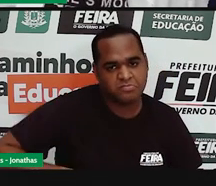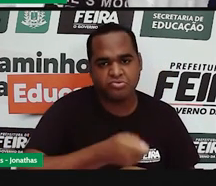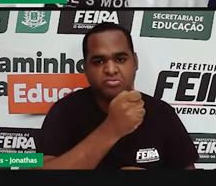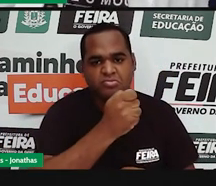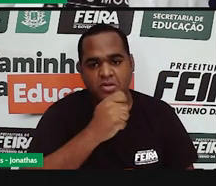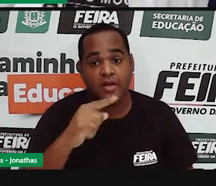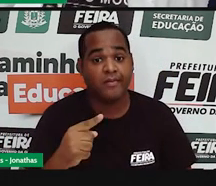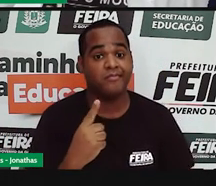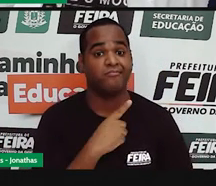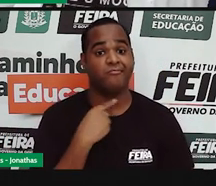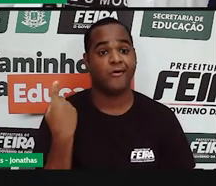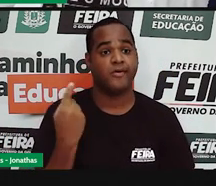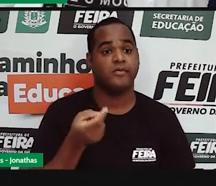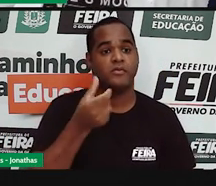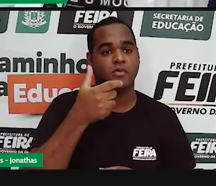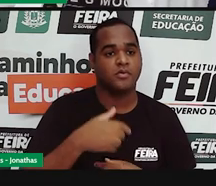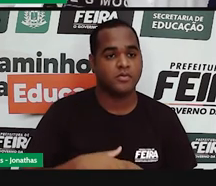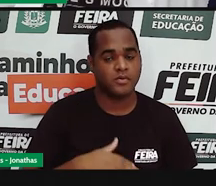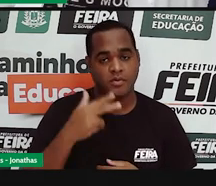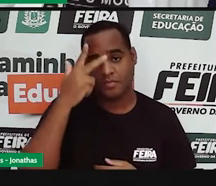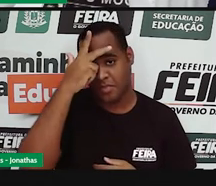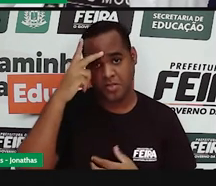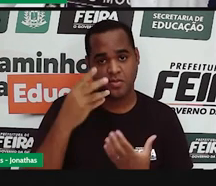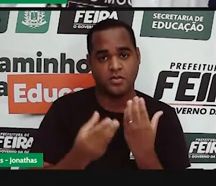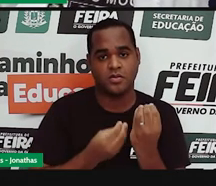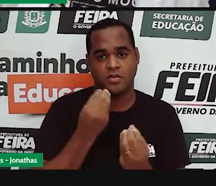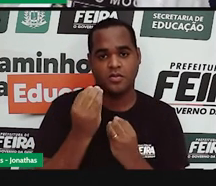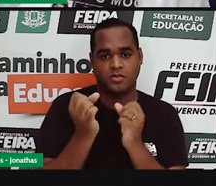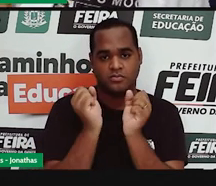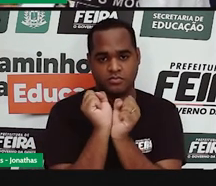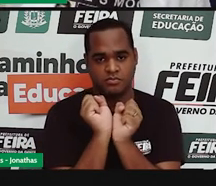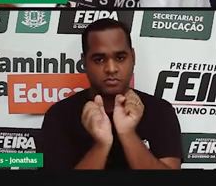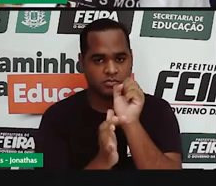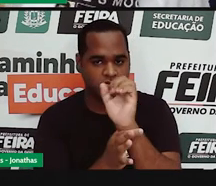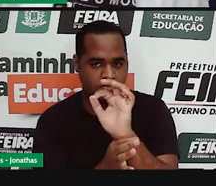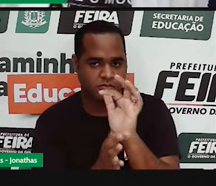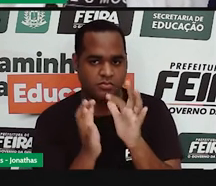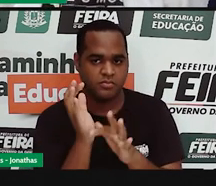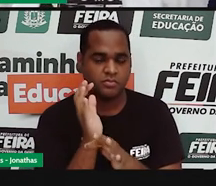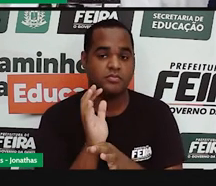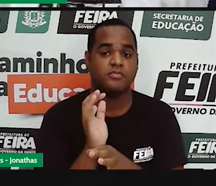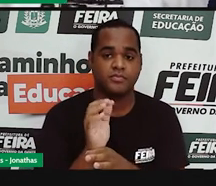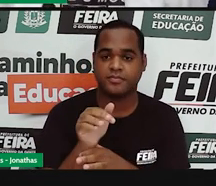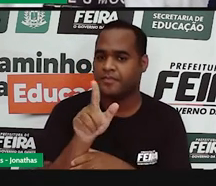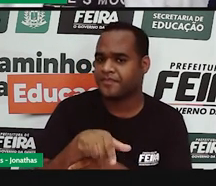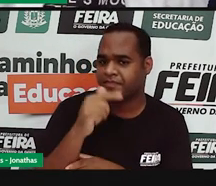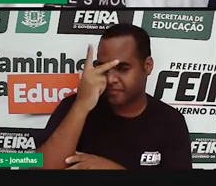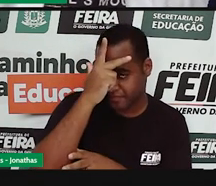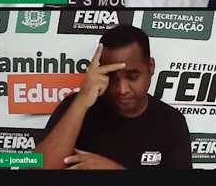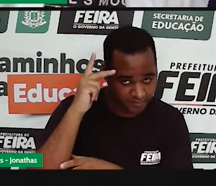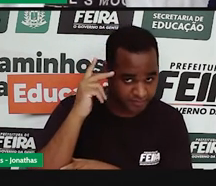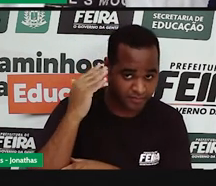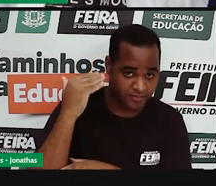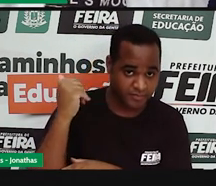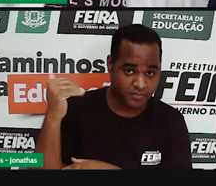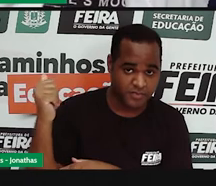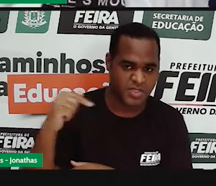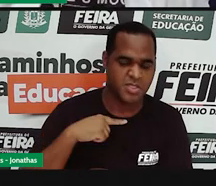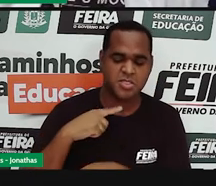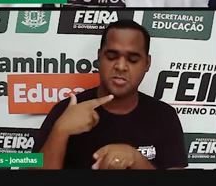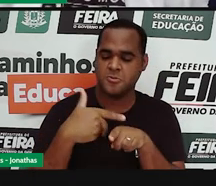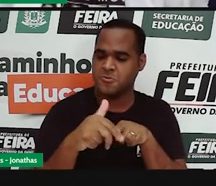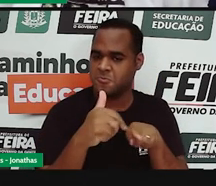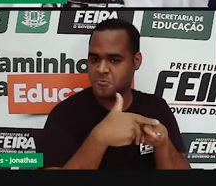E muitas vezes, esses gladiadores eram escravos. Alguns chegavam até a fazer fama, os que tinham muitas